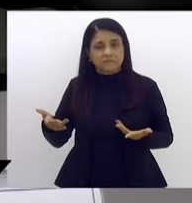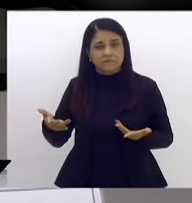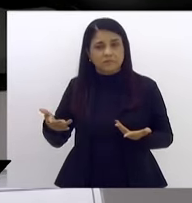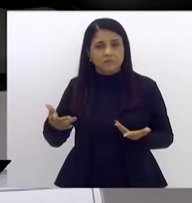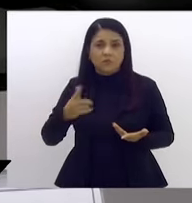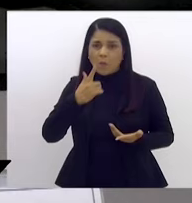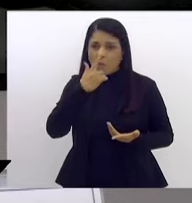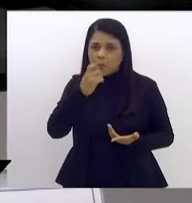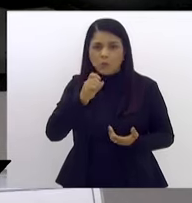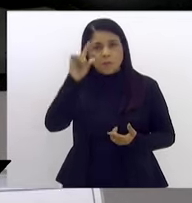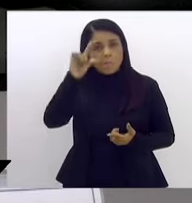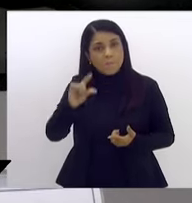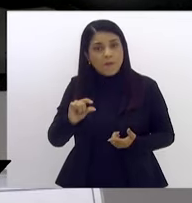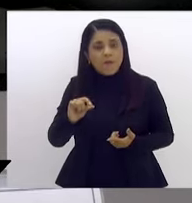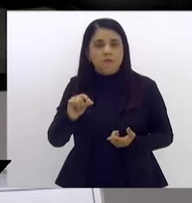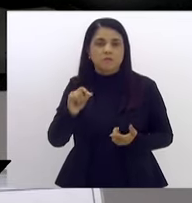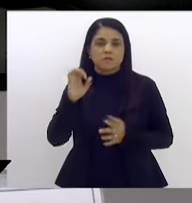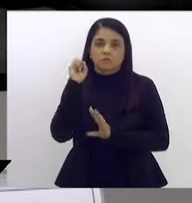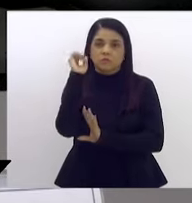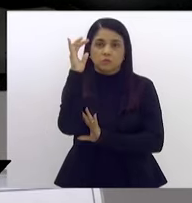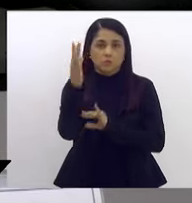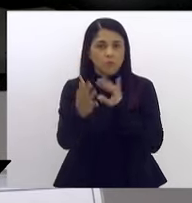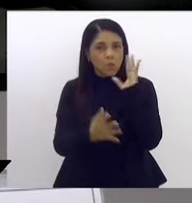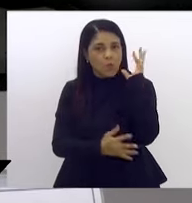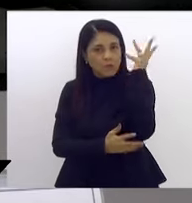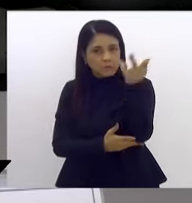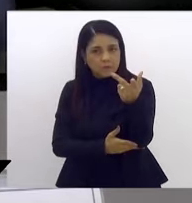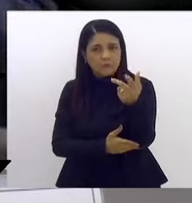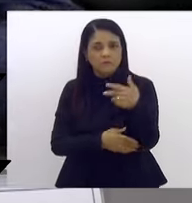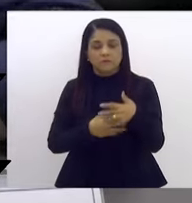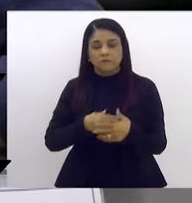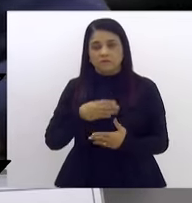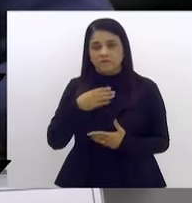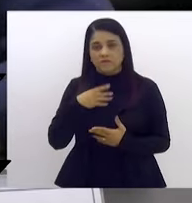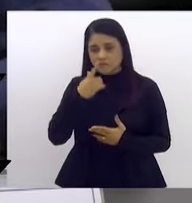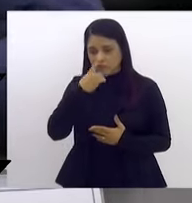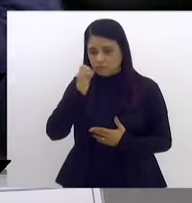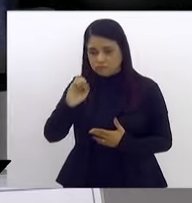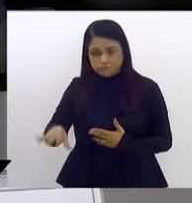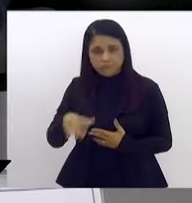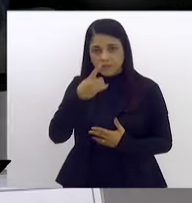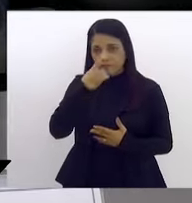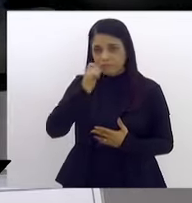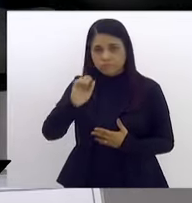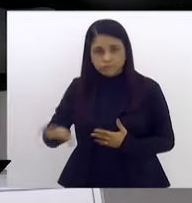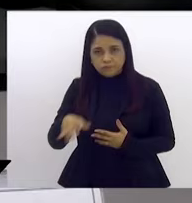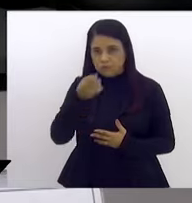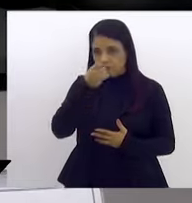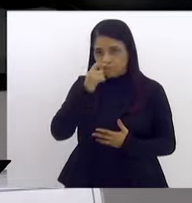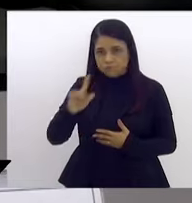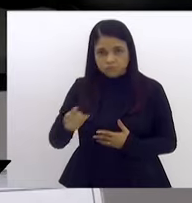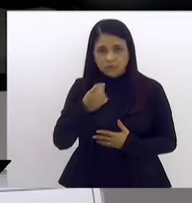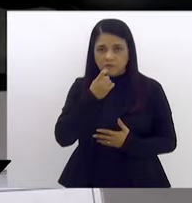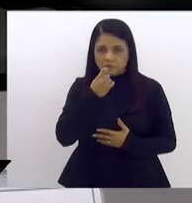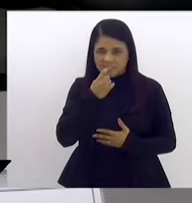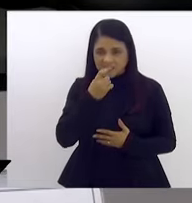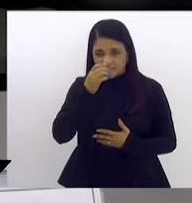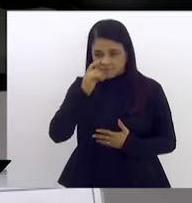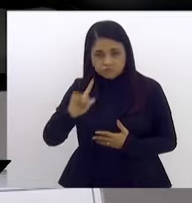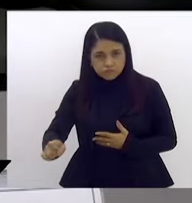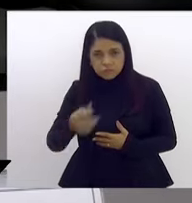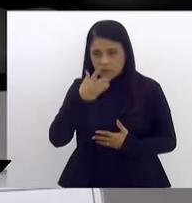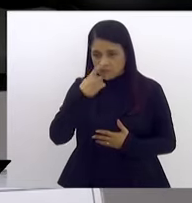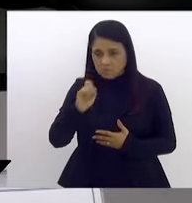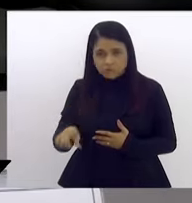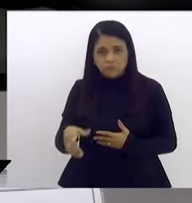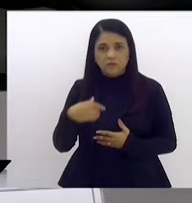tanto assim o meio ambiente Porque em vez de você tá sendo descartado toda hora você usa dezenas